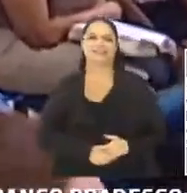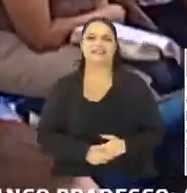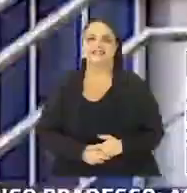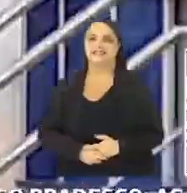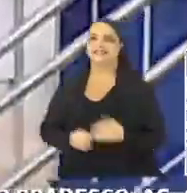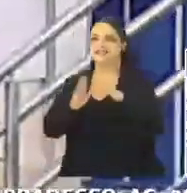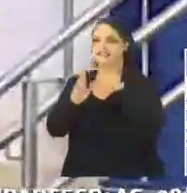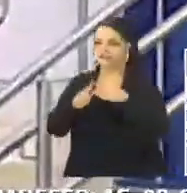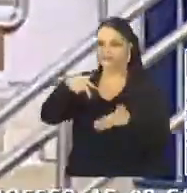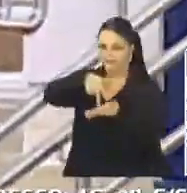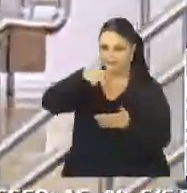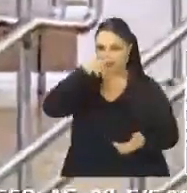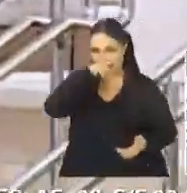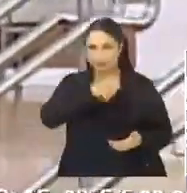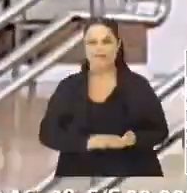Igreja, fica de pé, por favor.